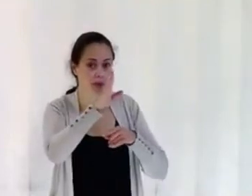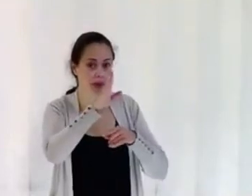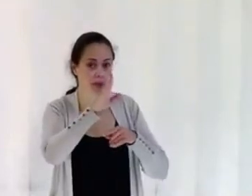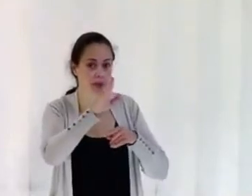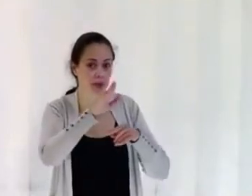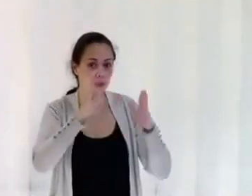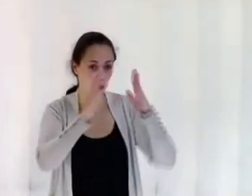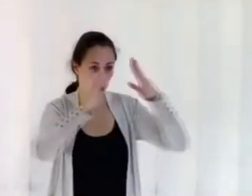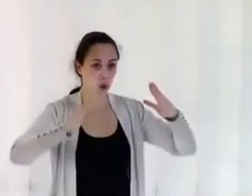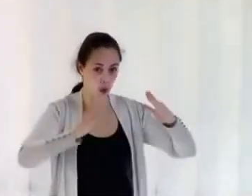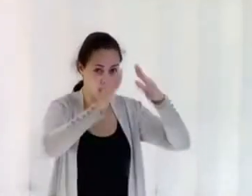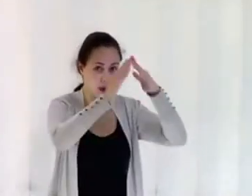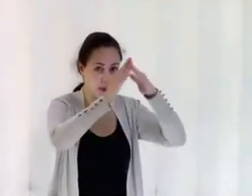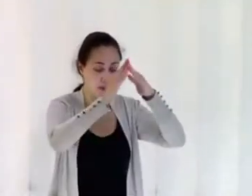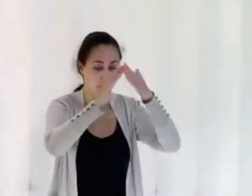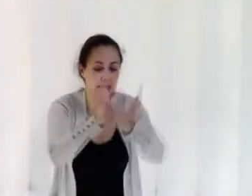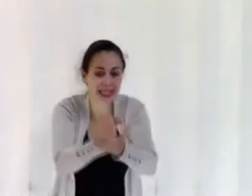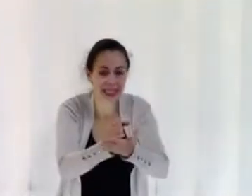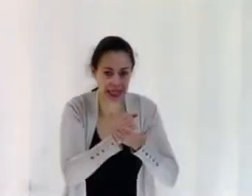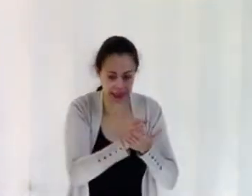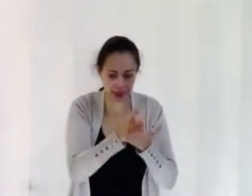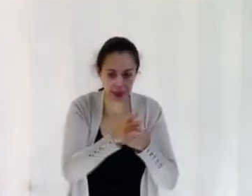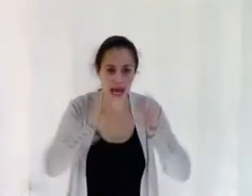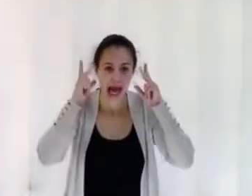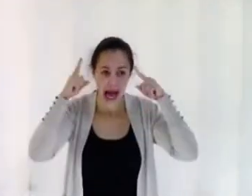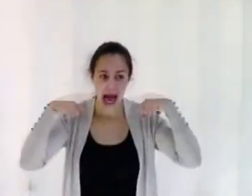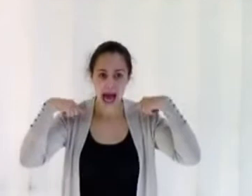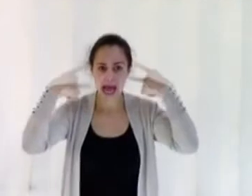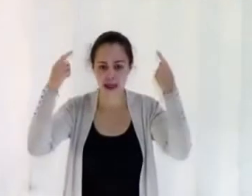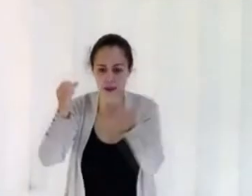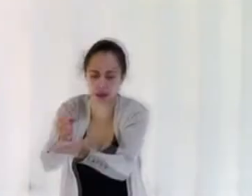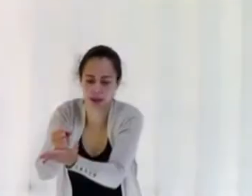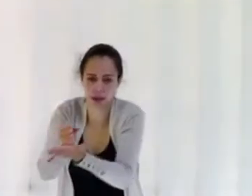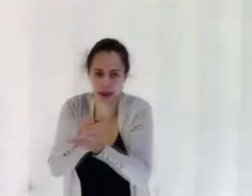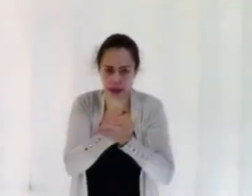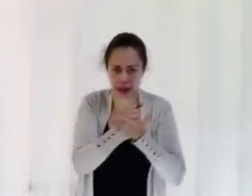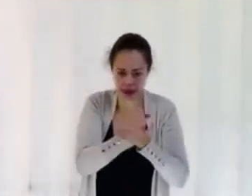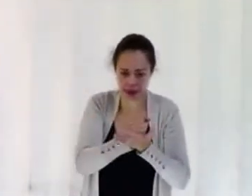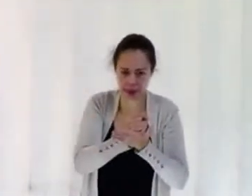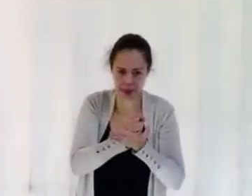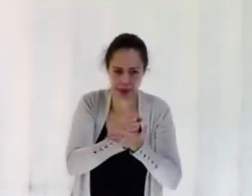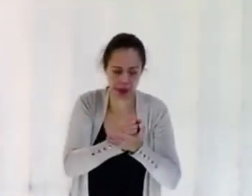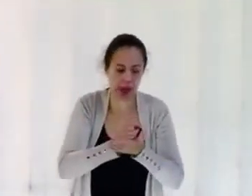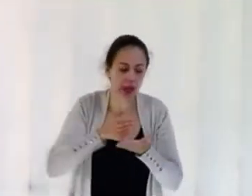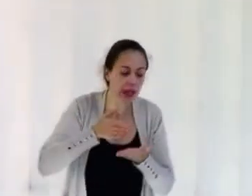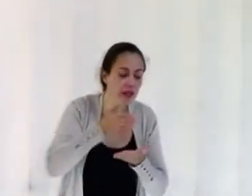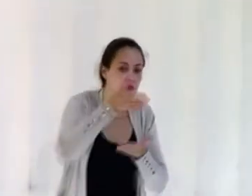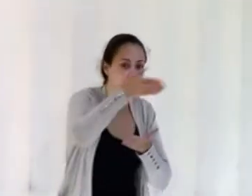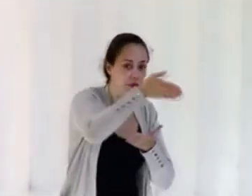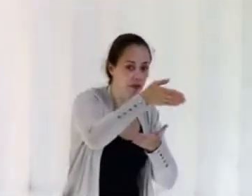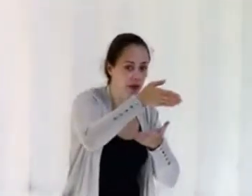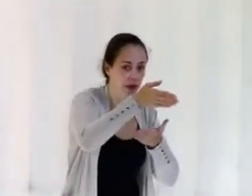cujo sangue é trazido para dentro do Santo dos Santos pelo sumo sacerdote como